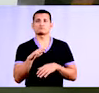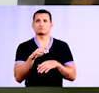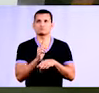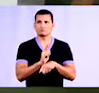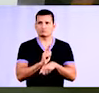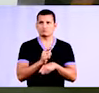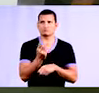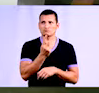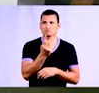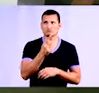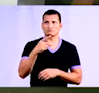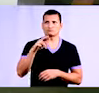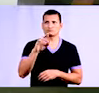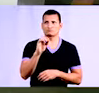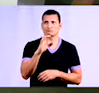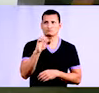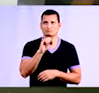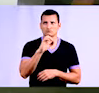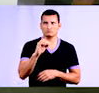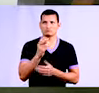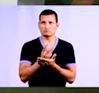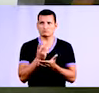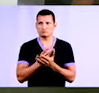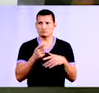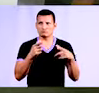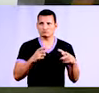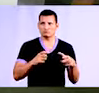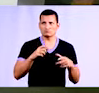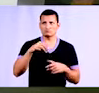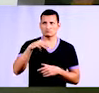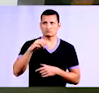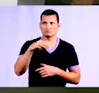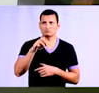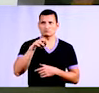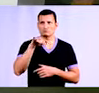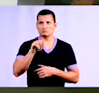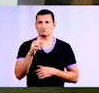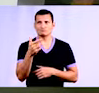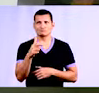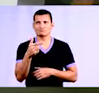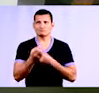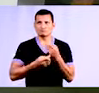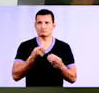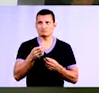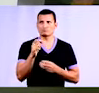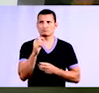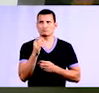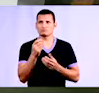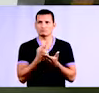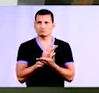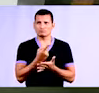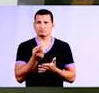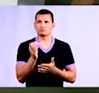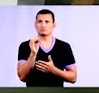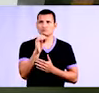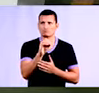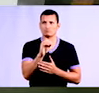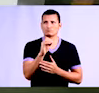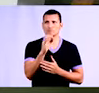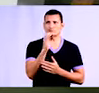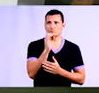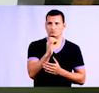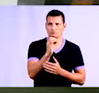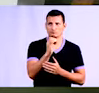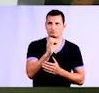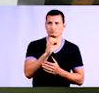dois processos no mesmo espaço de memória, não tem como. Aí o que acontece? Eu coloco o meu processo no 0, só que o